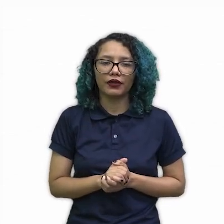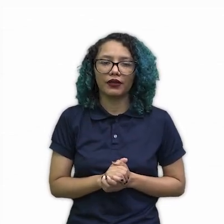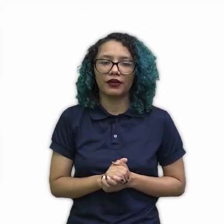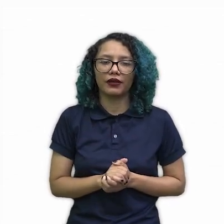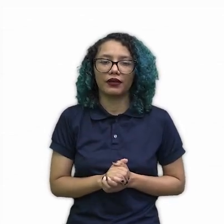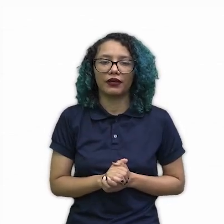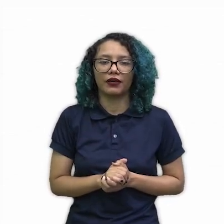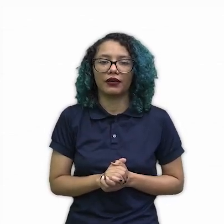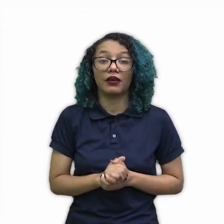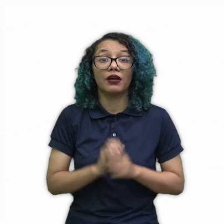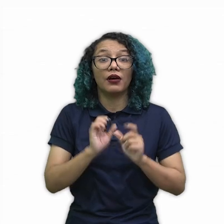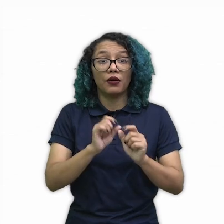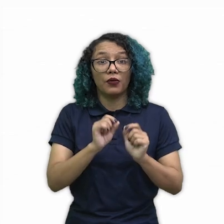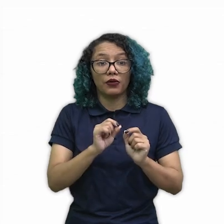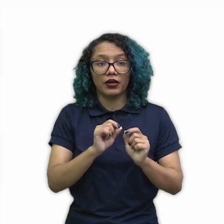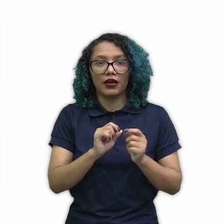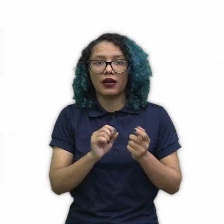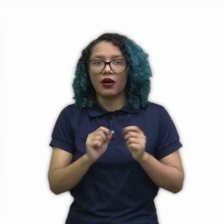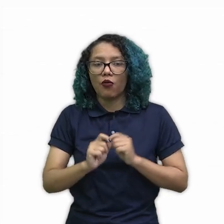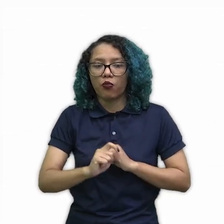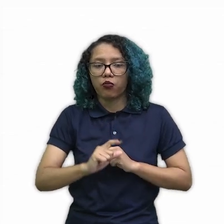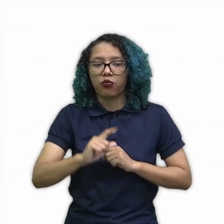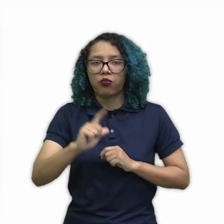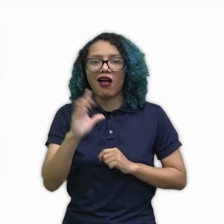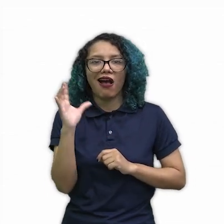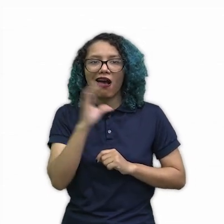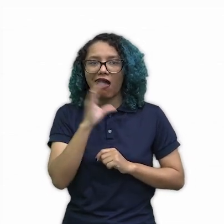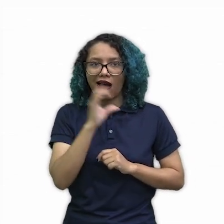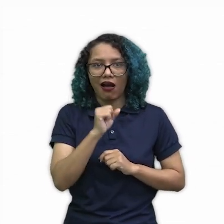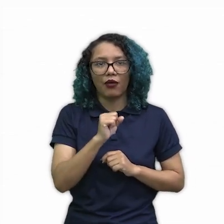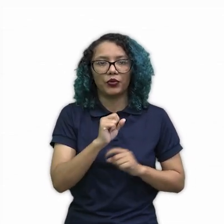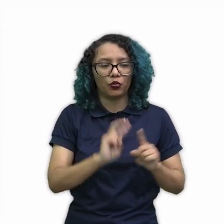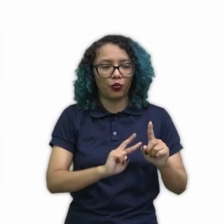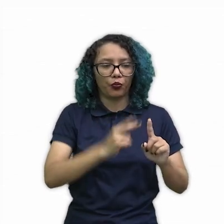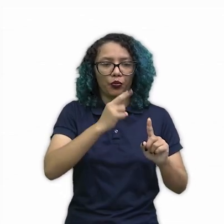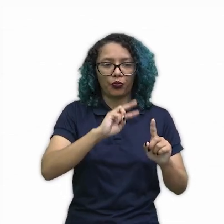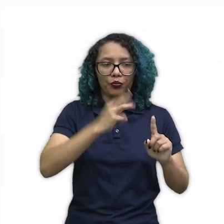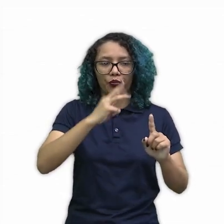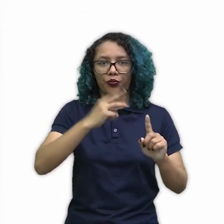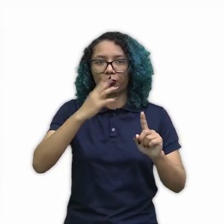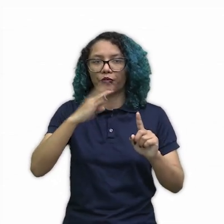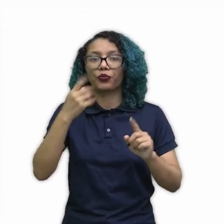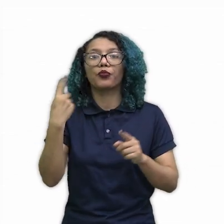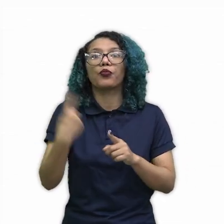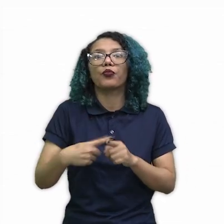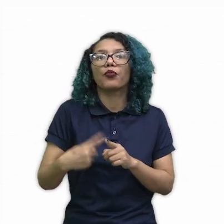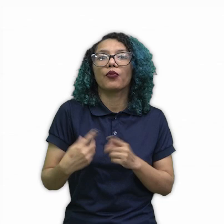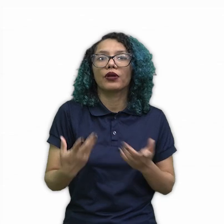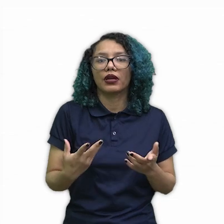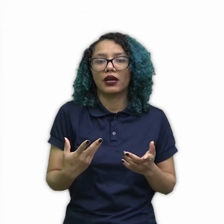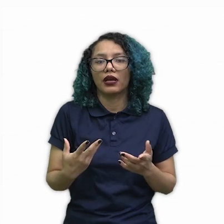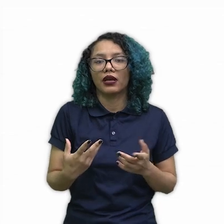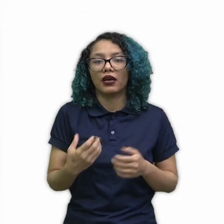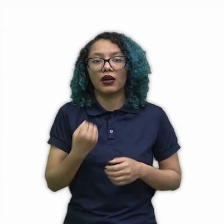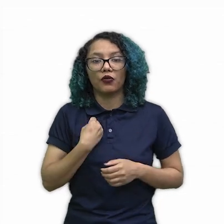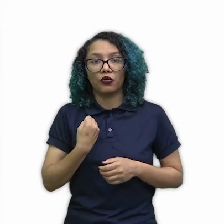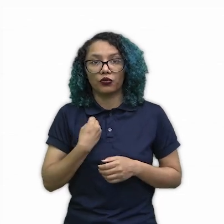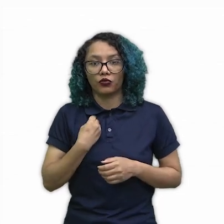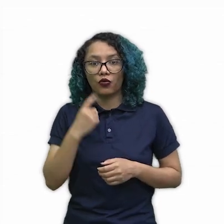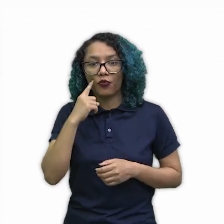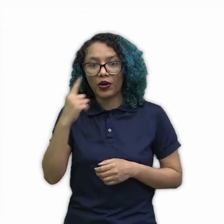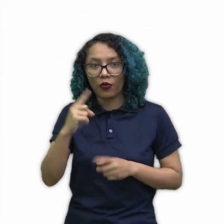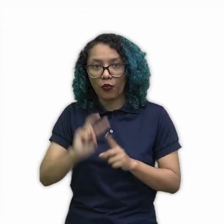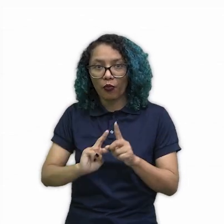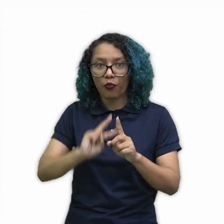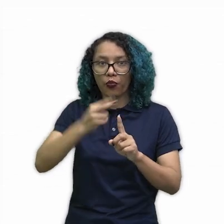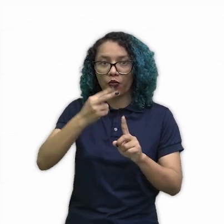forma exponencial, vamos entender assim, ela cresce muito rápido. Por quê? Porque os valores eles vão dobrando.